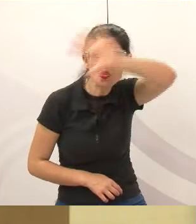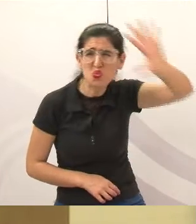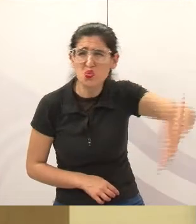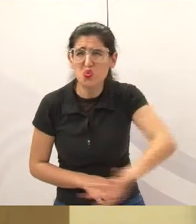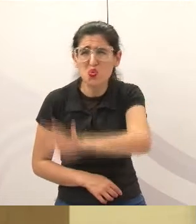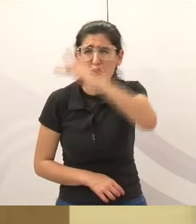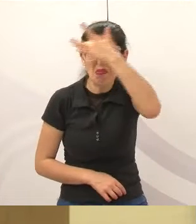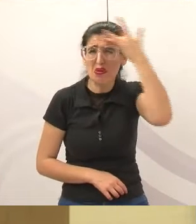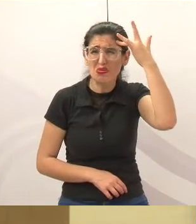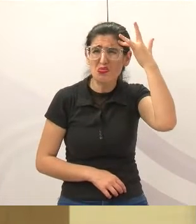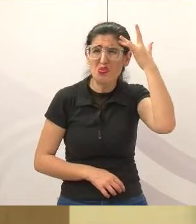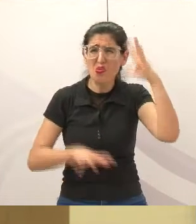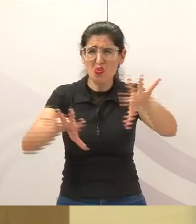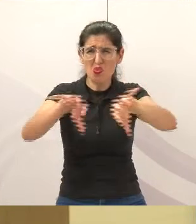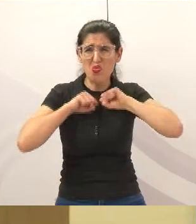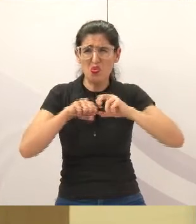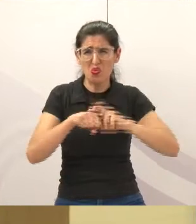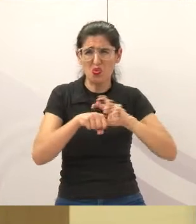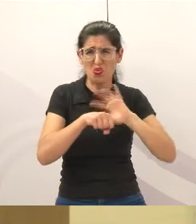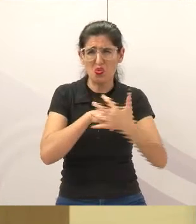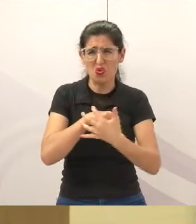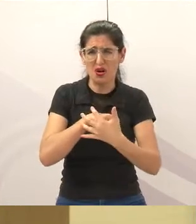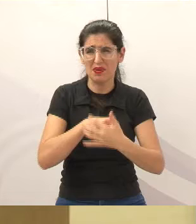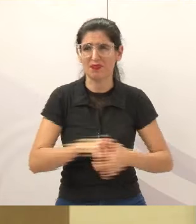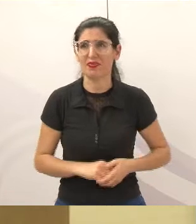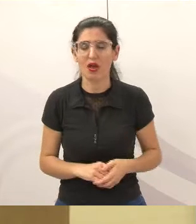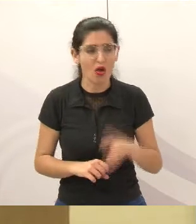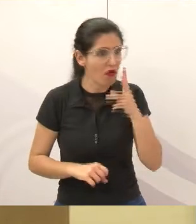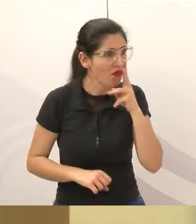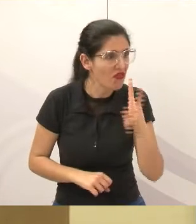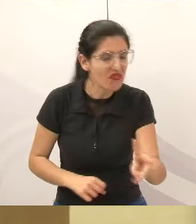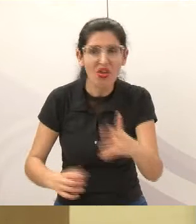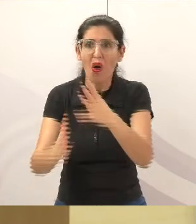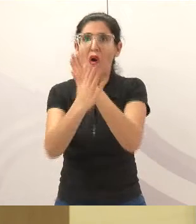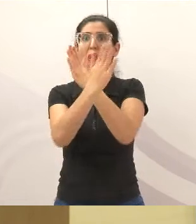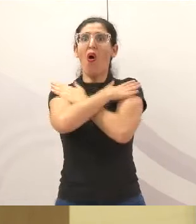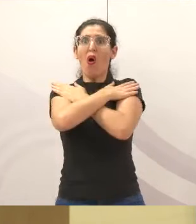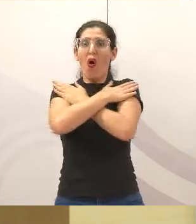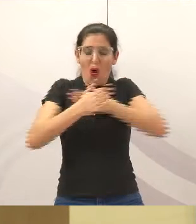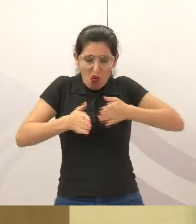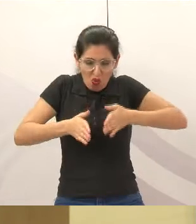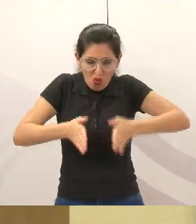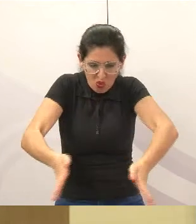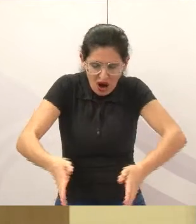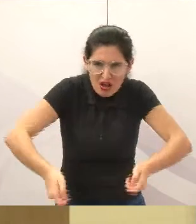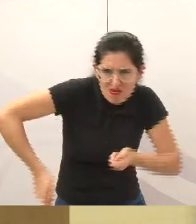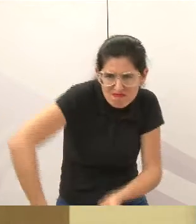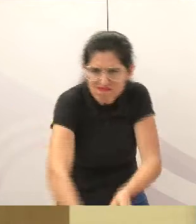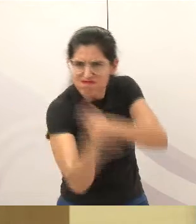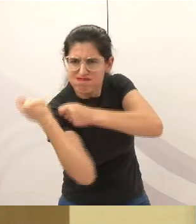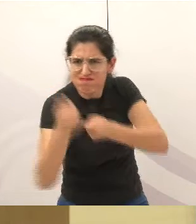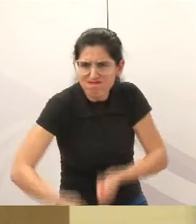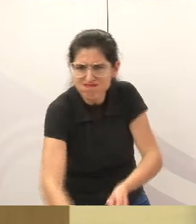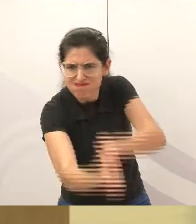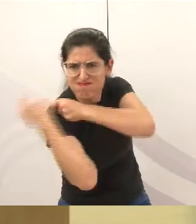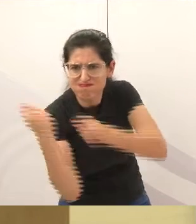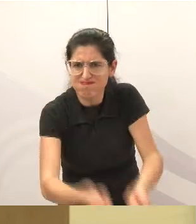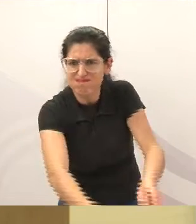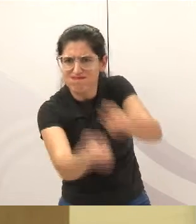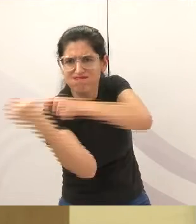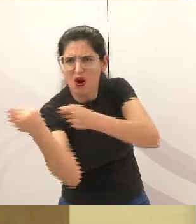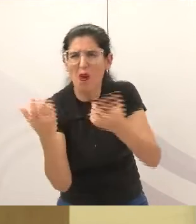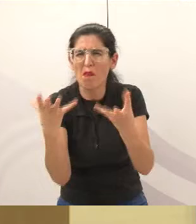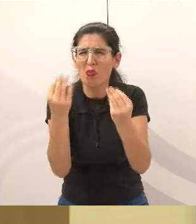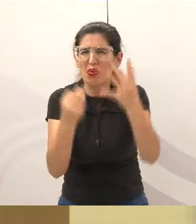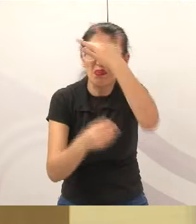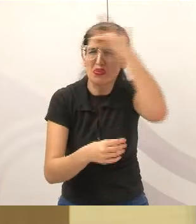Araújo, aquele exagero de covas abertas que estão sendo usadas rapidamente. Dobra o número de mortos. Então, a coisa é